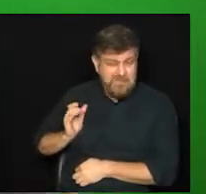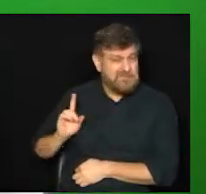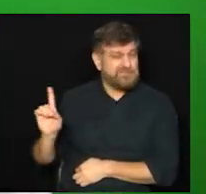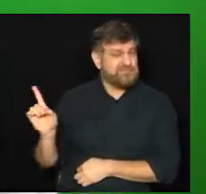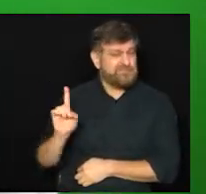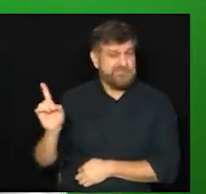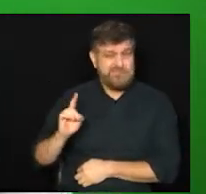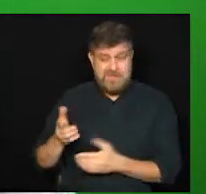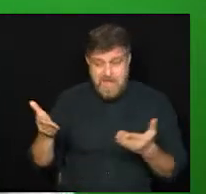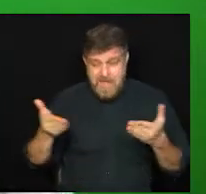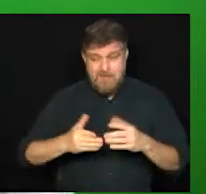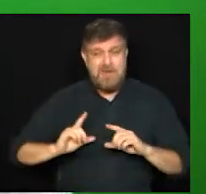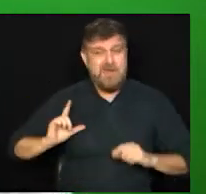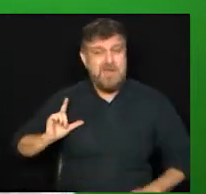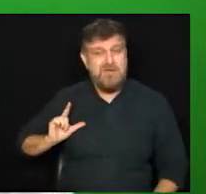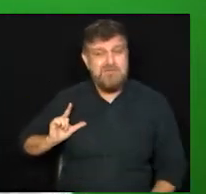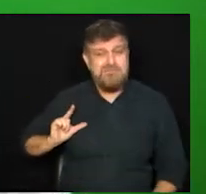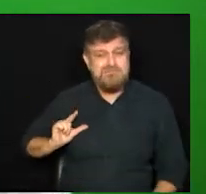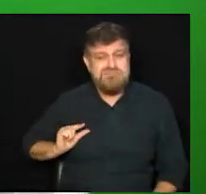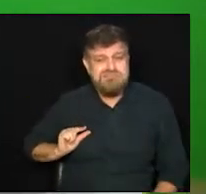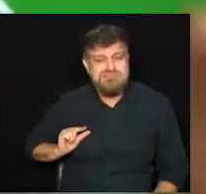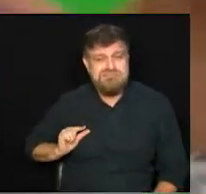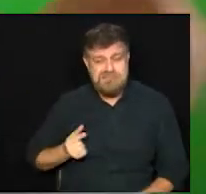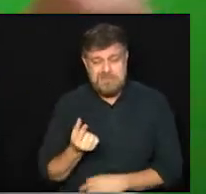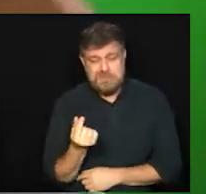Então, uma das formas desses